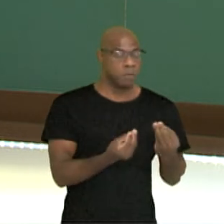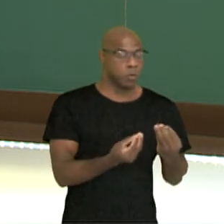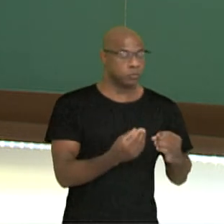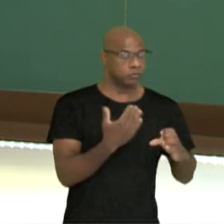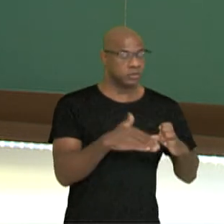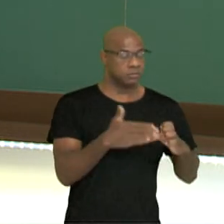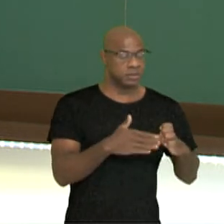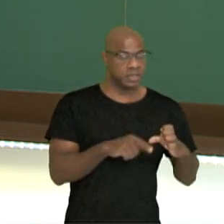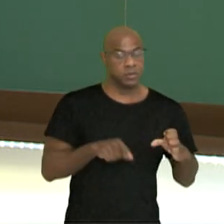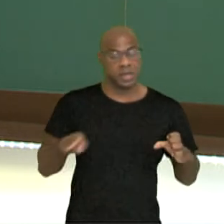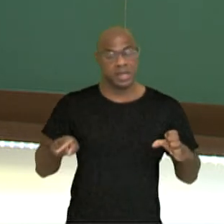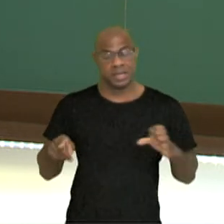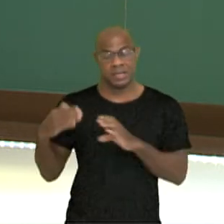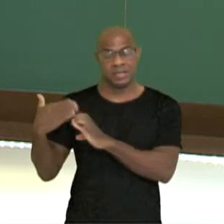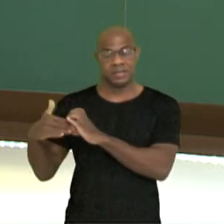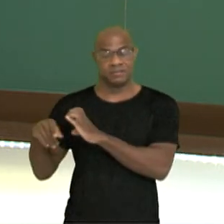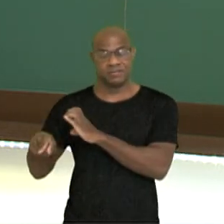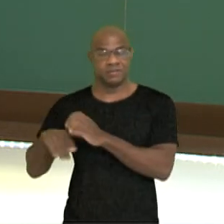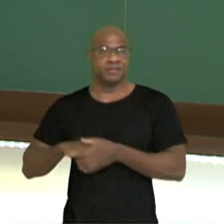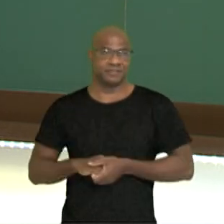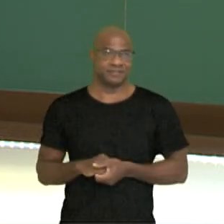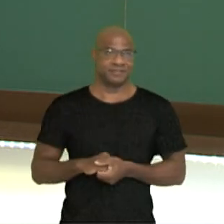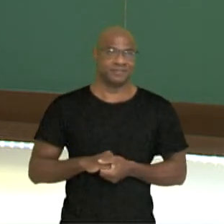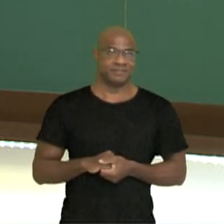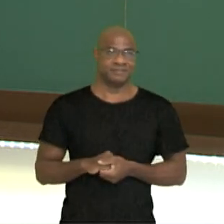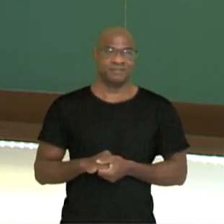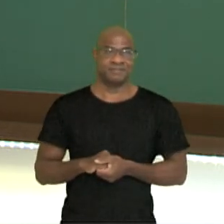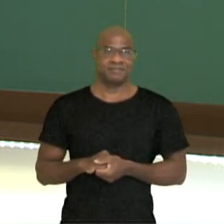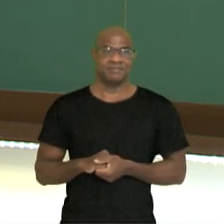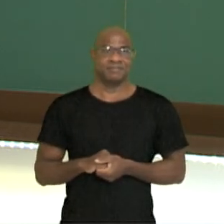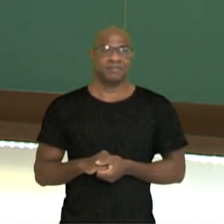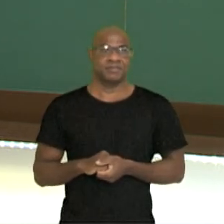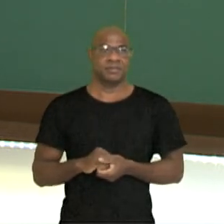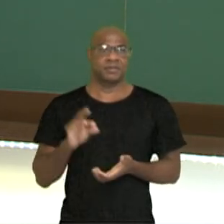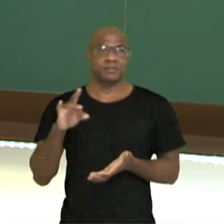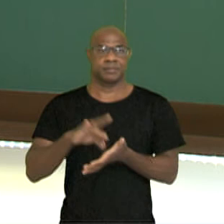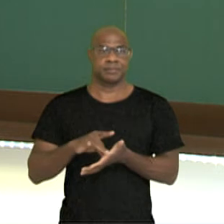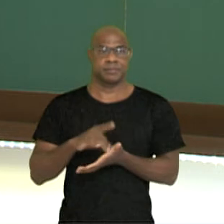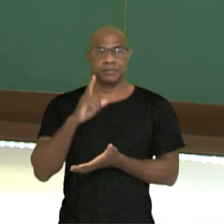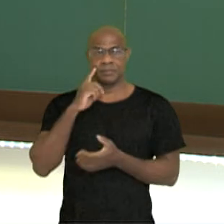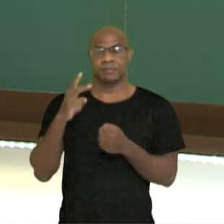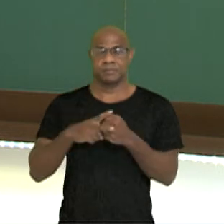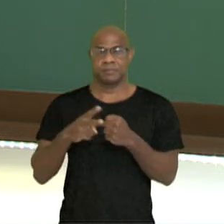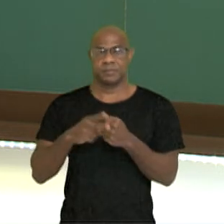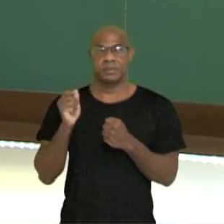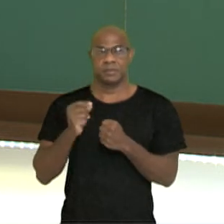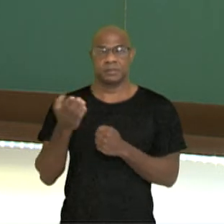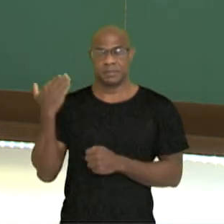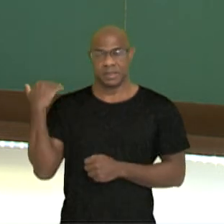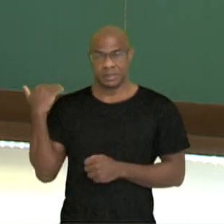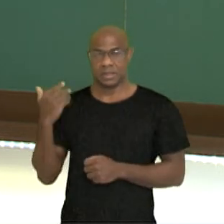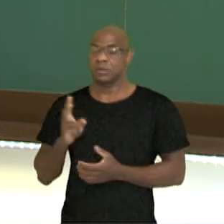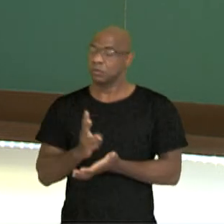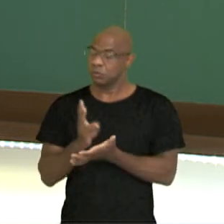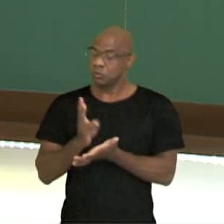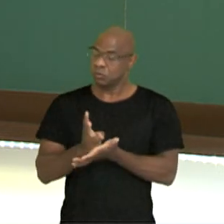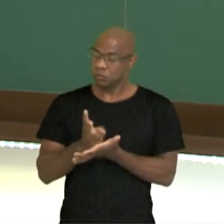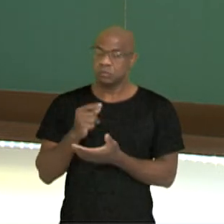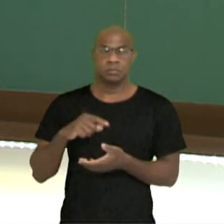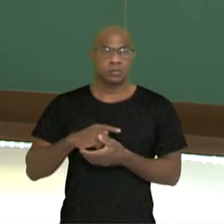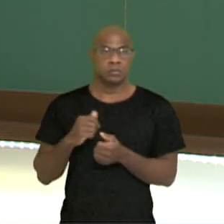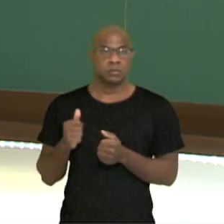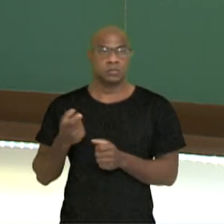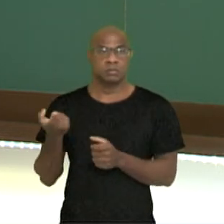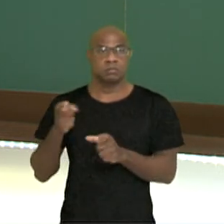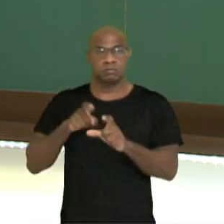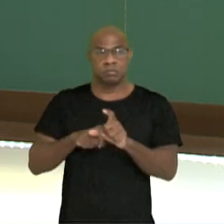vez, pessoal, lembrem-se, obedecendo o tempo verbal, né, original, passado continua sendo passado com auxílio do verbo